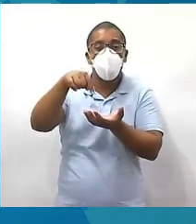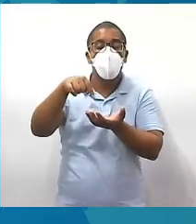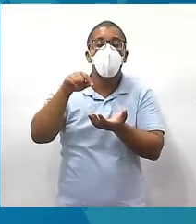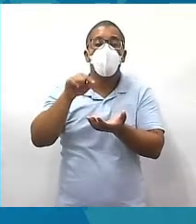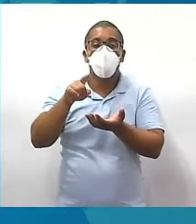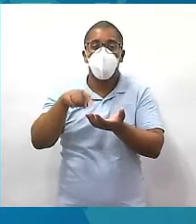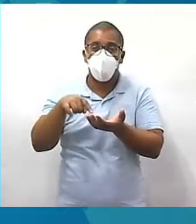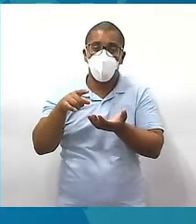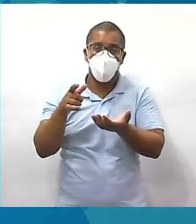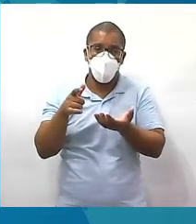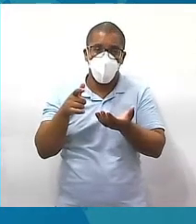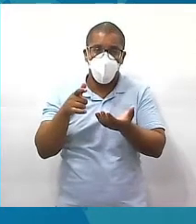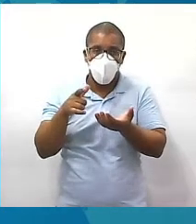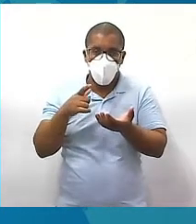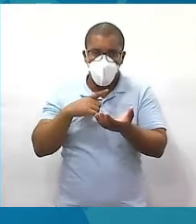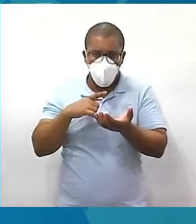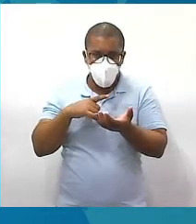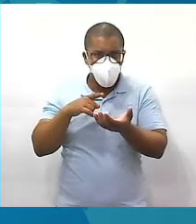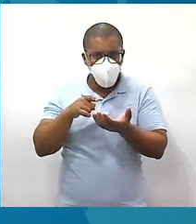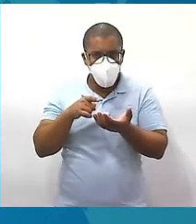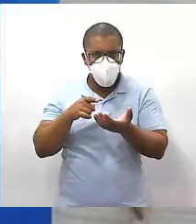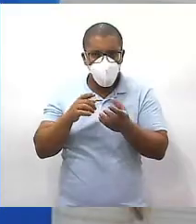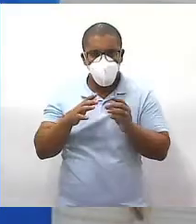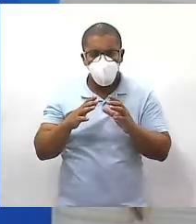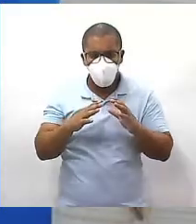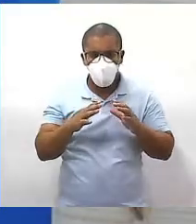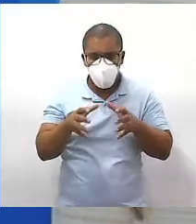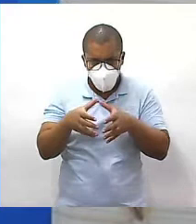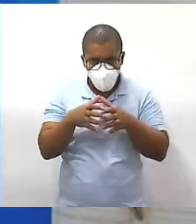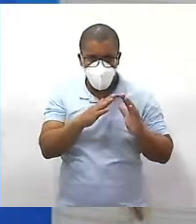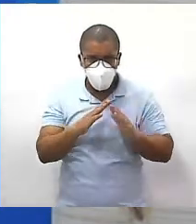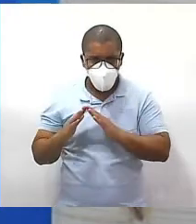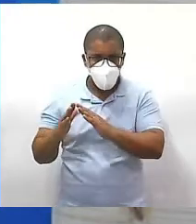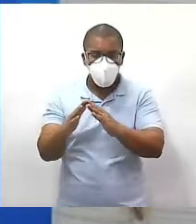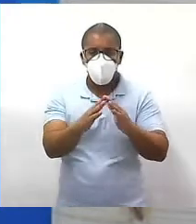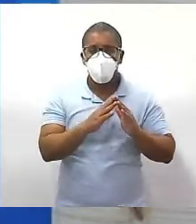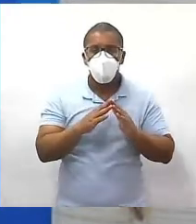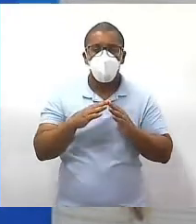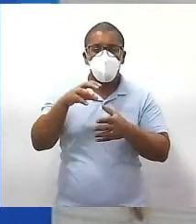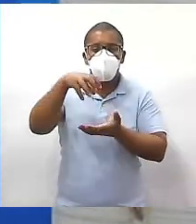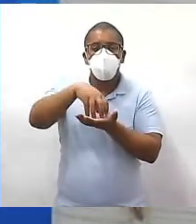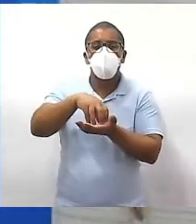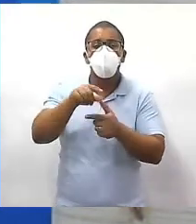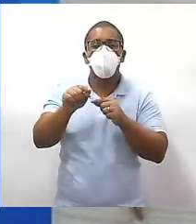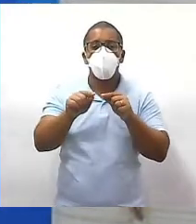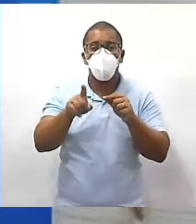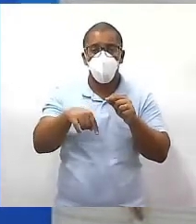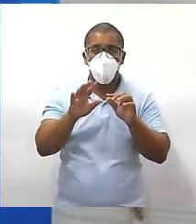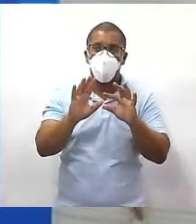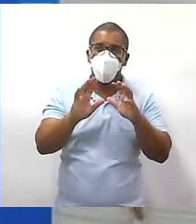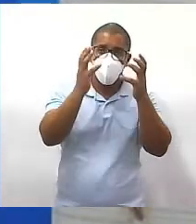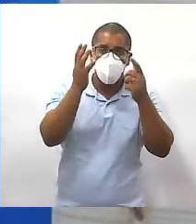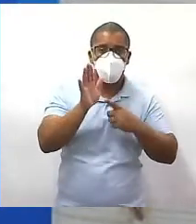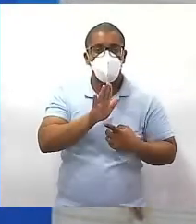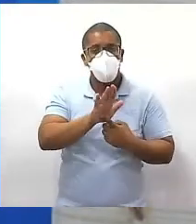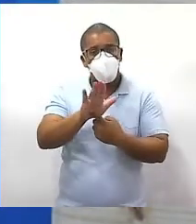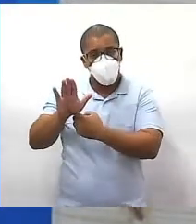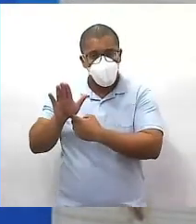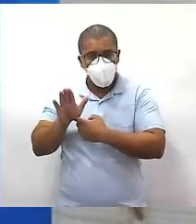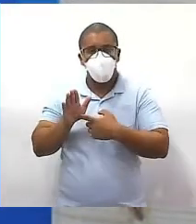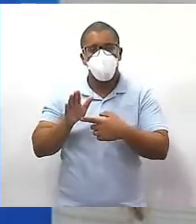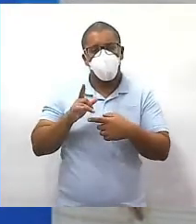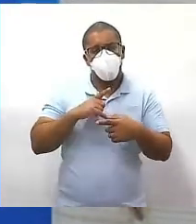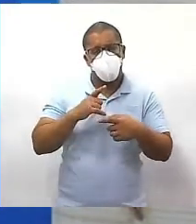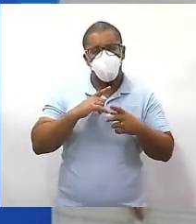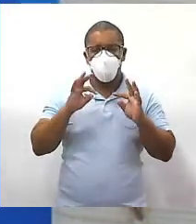normalmente nessas tribos, é utilizado para festas, apresentações, sabe? E